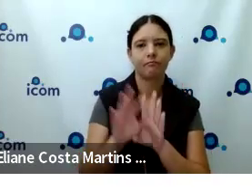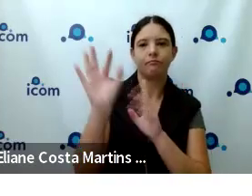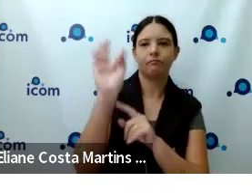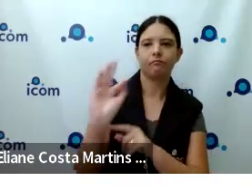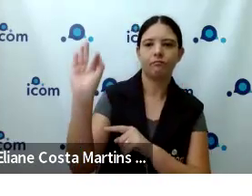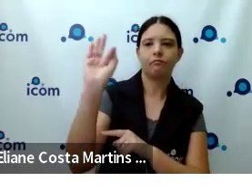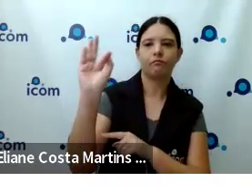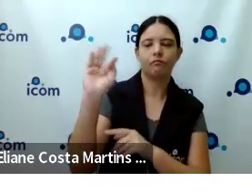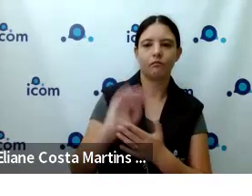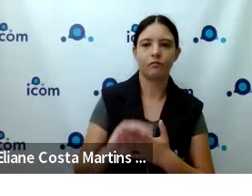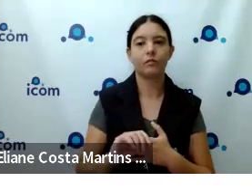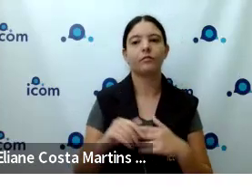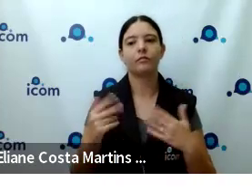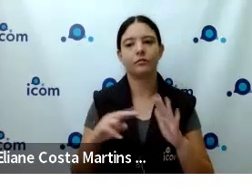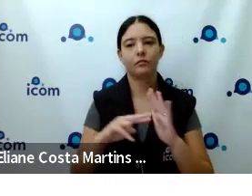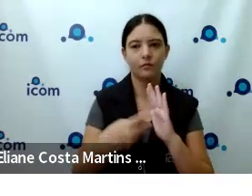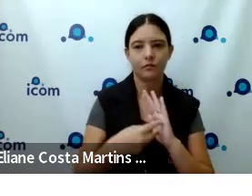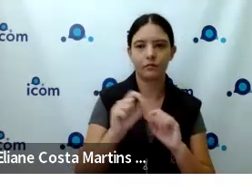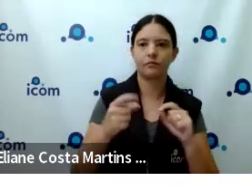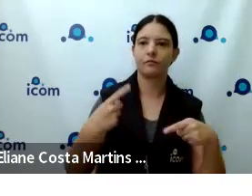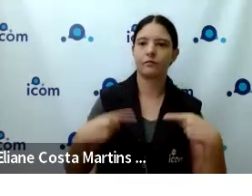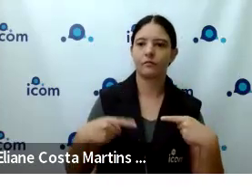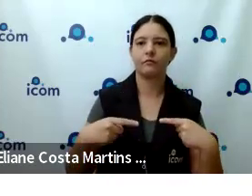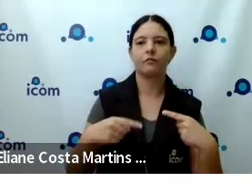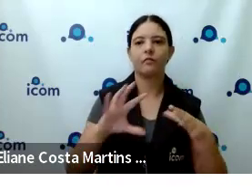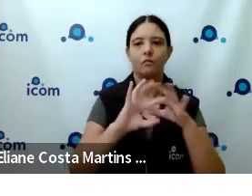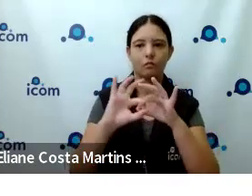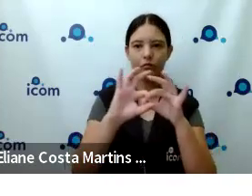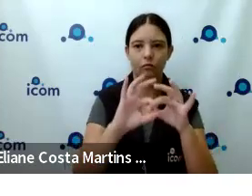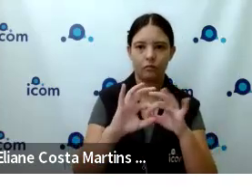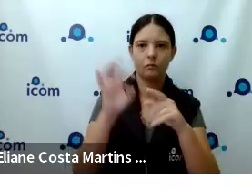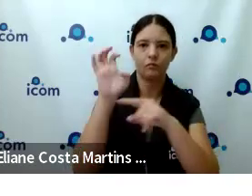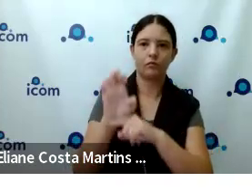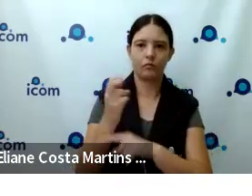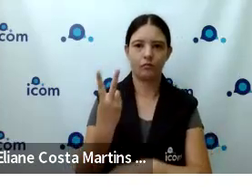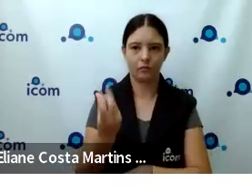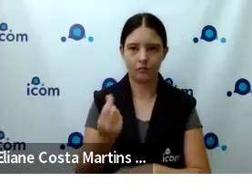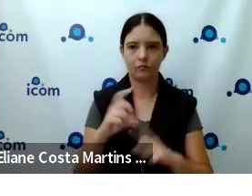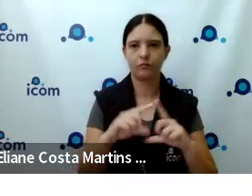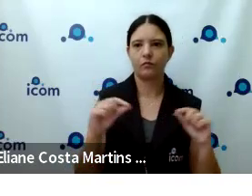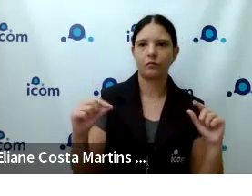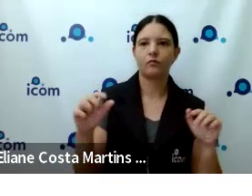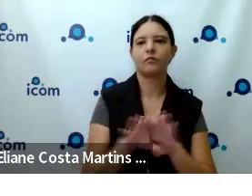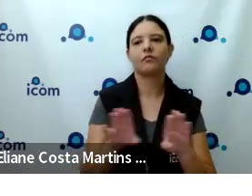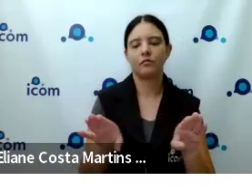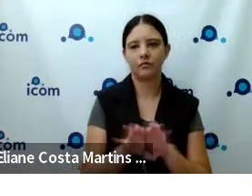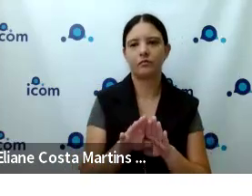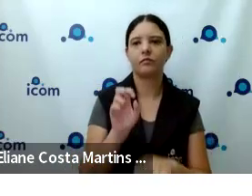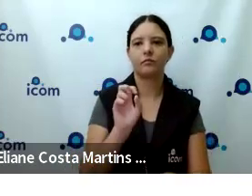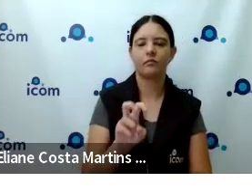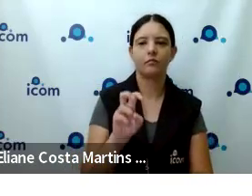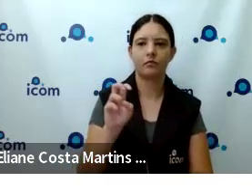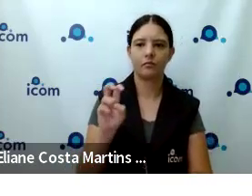seja, cada ente político, União, os 26 estados, Distrito Federal e os 5.570